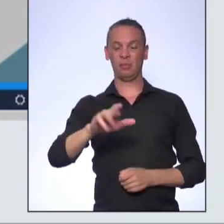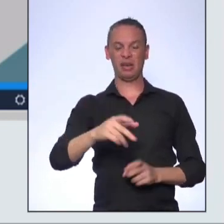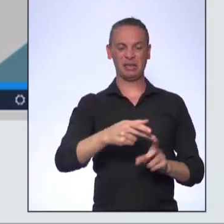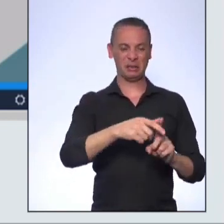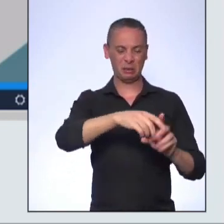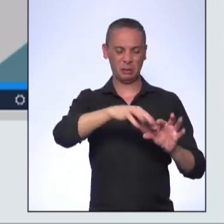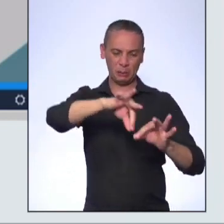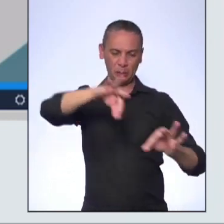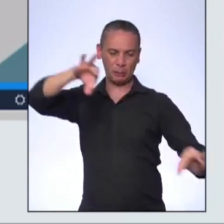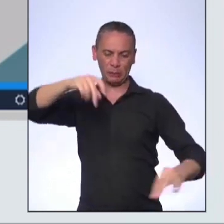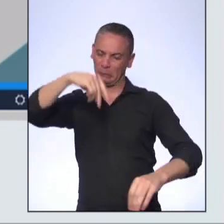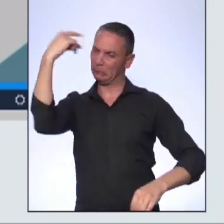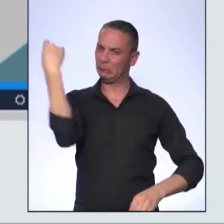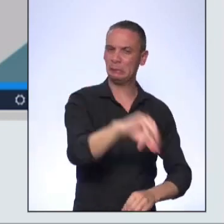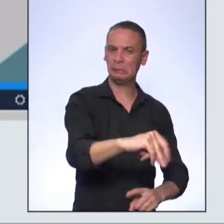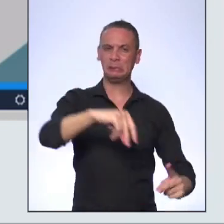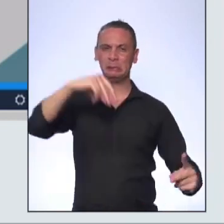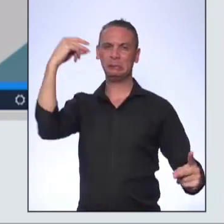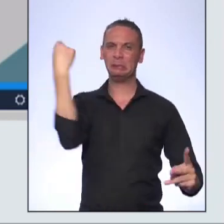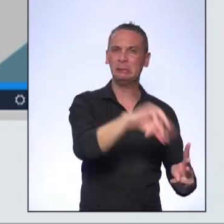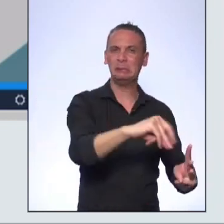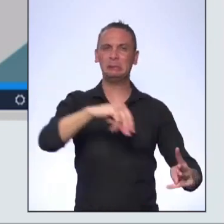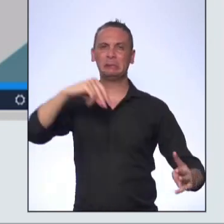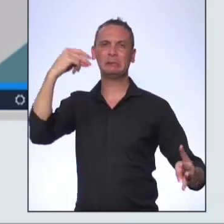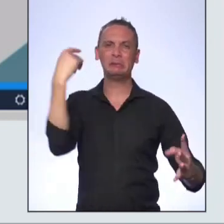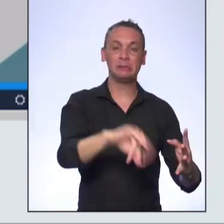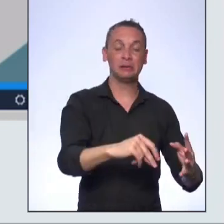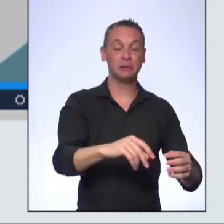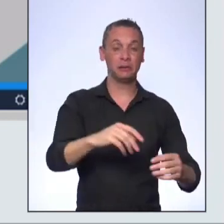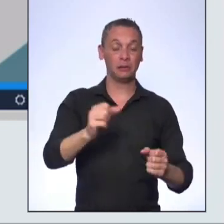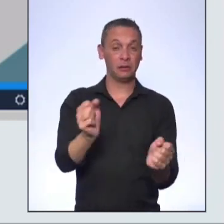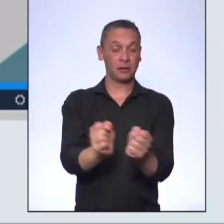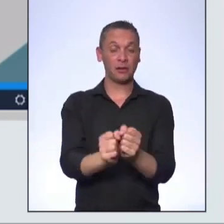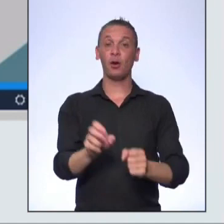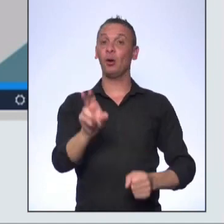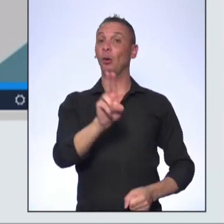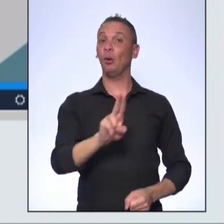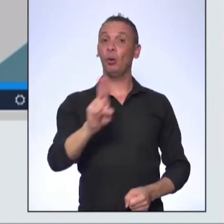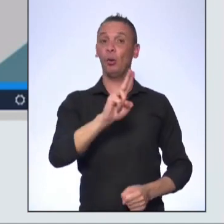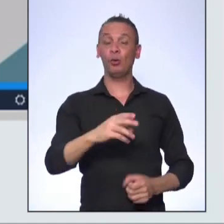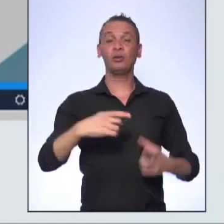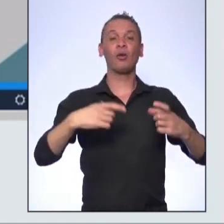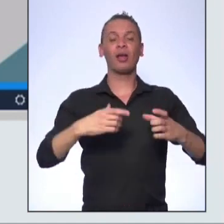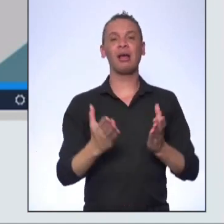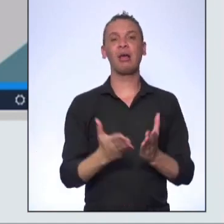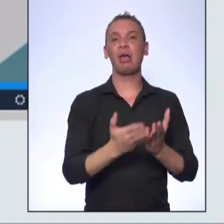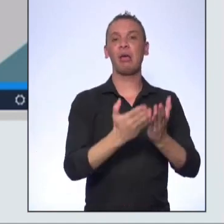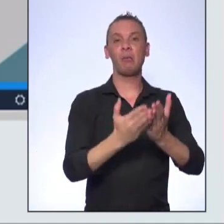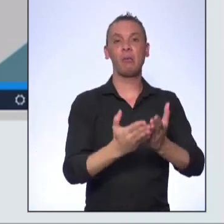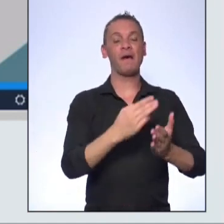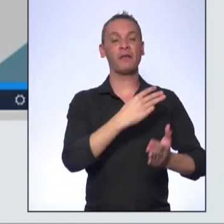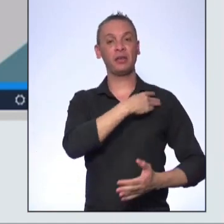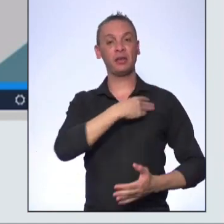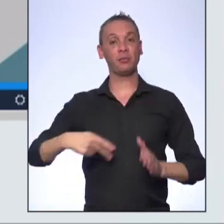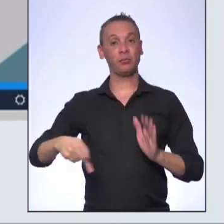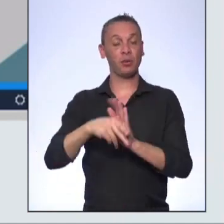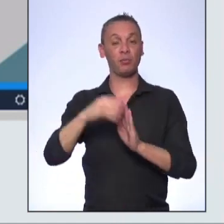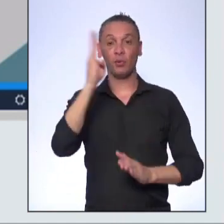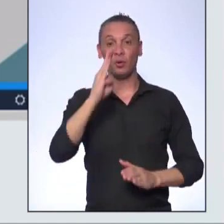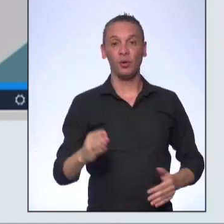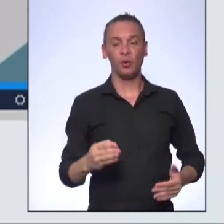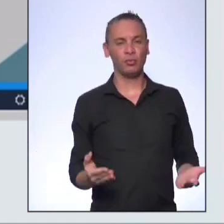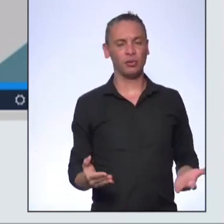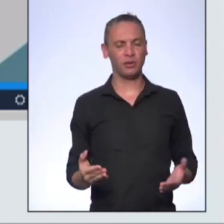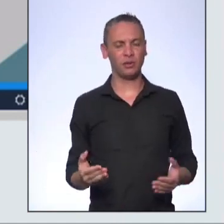castigos físicos aplicados aos escravos, permanecia em plena utilização na Marinha brasileira. A revolta teve início após